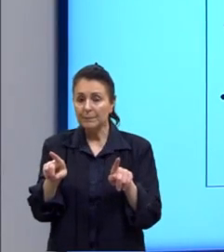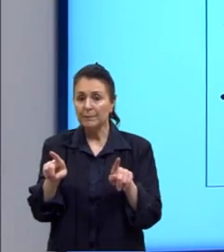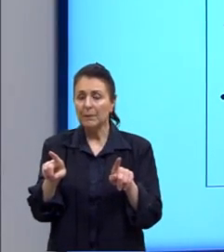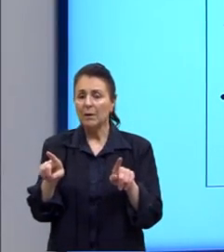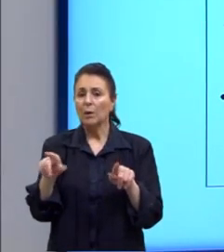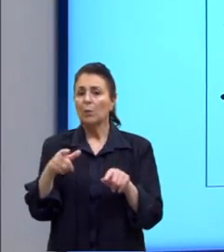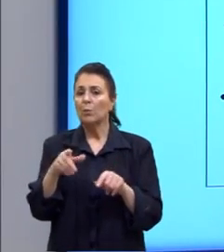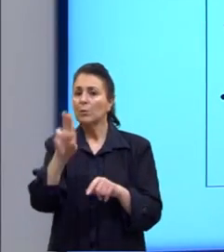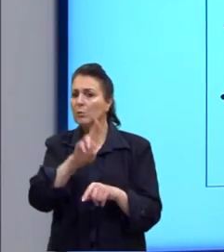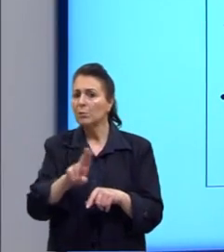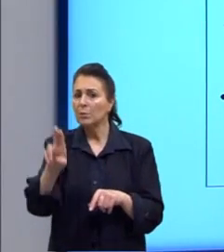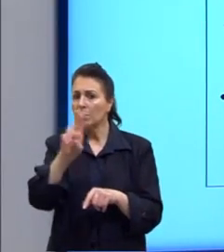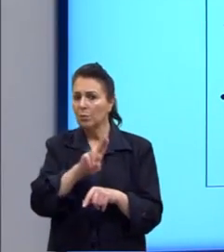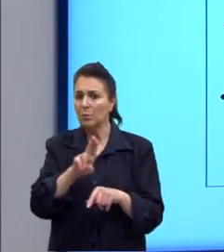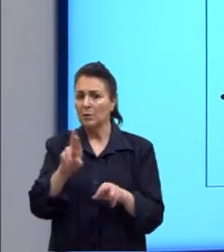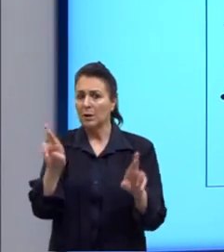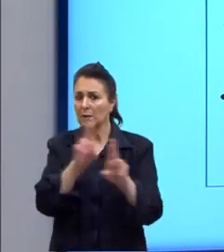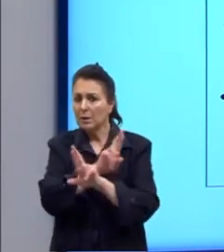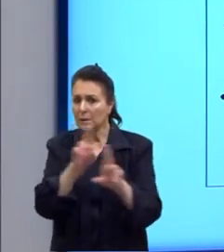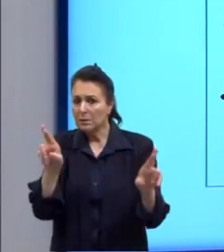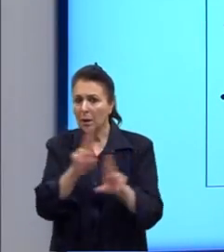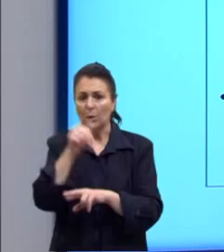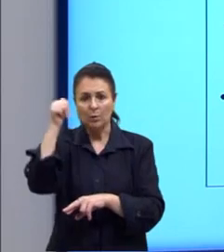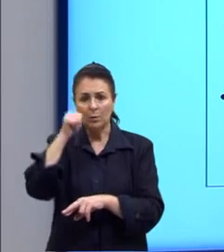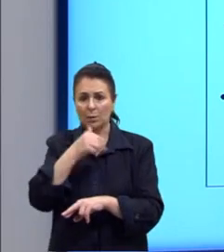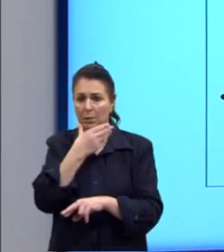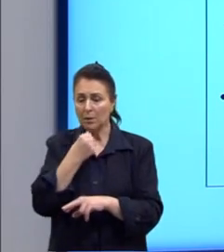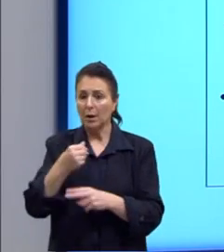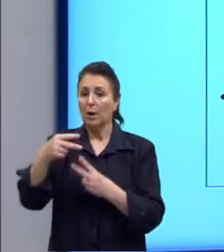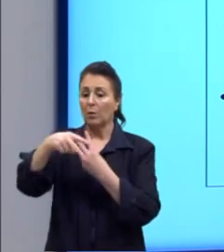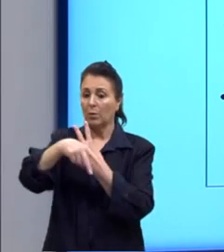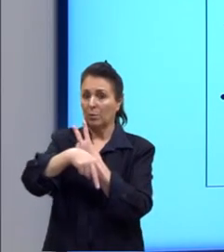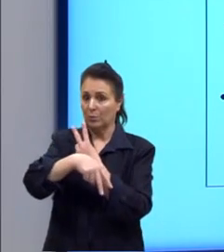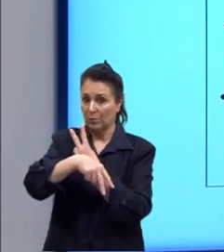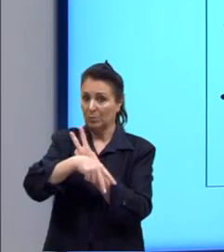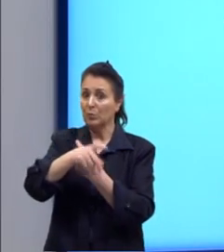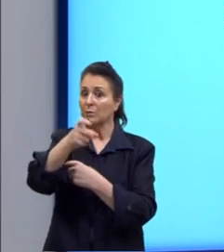de relacionado a sexo é porque tá ligado ao cromossomo X